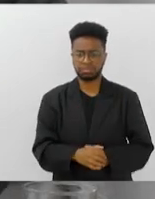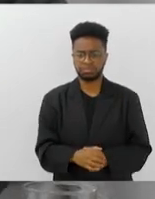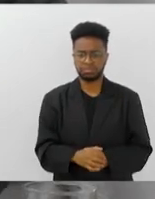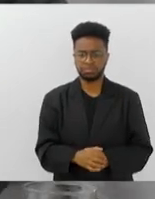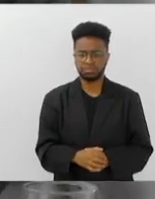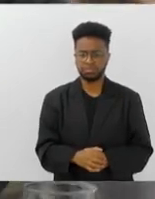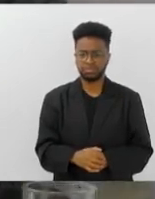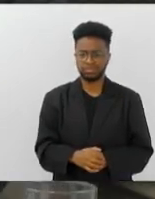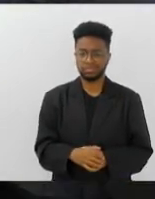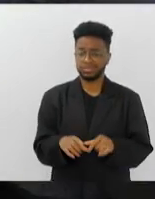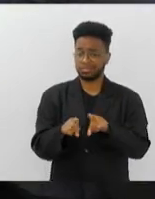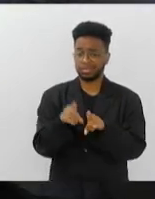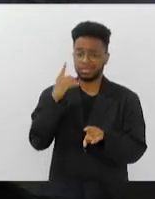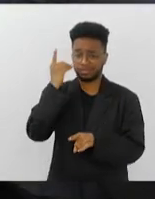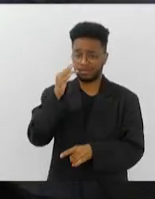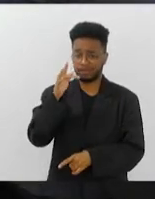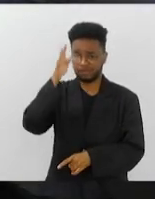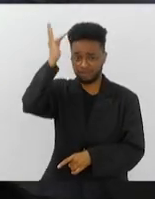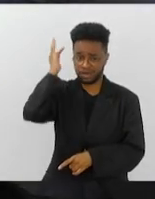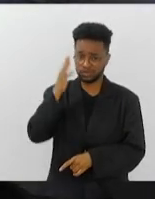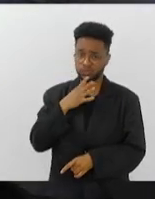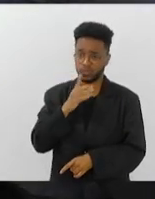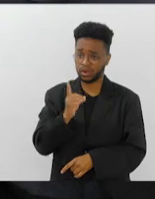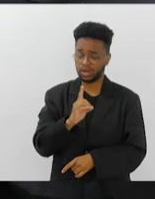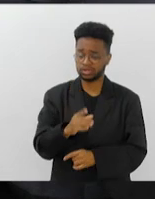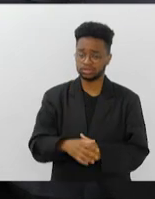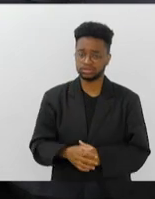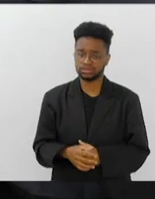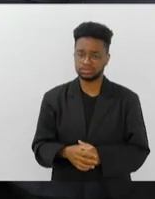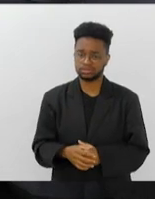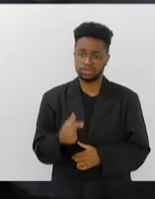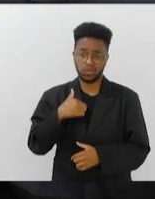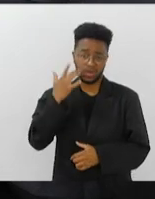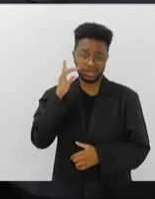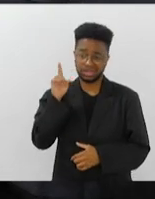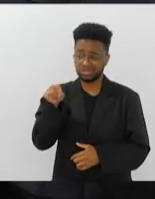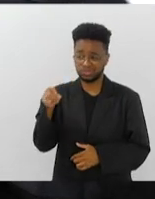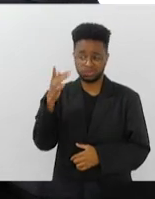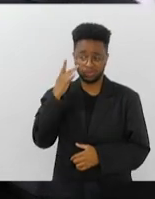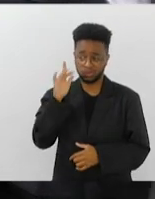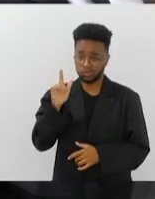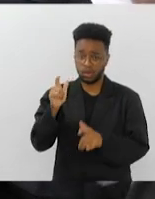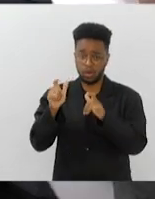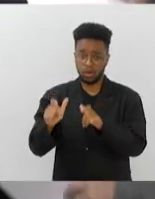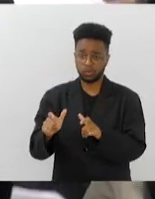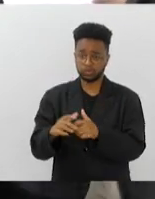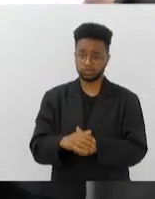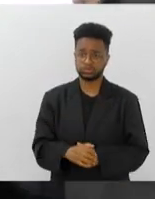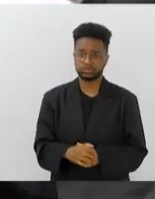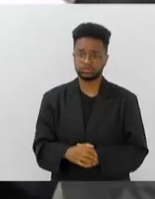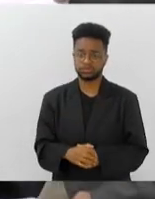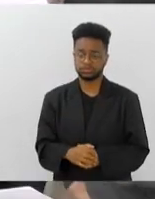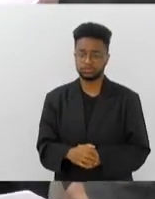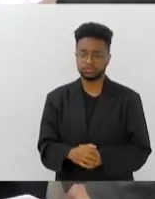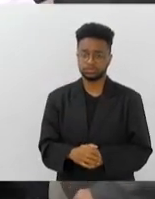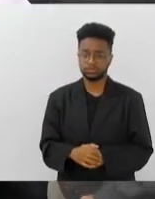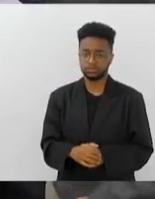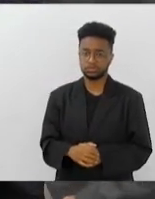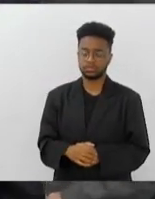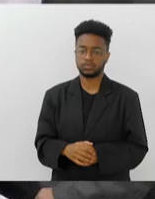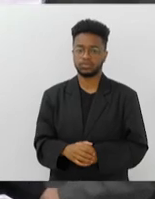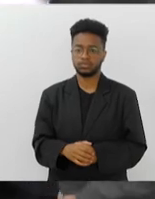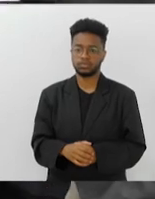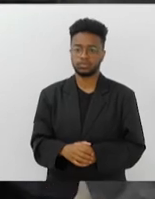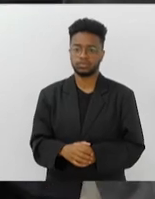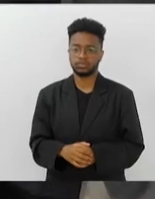Nem o deputado Fred conhece. Também não. Eu acho que ele não sabe nem onde é essa igreja. Não, então, São sei. Judas Show. Não, Nossa Senhora das Dores